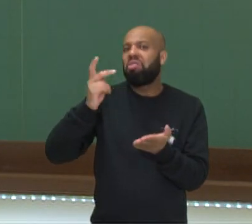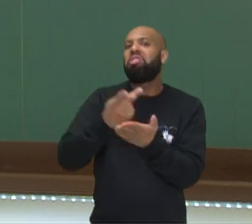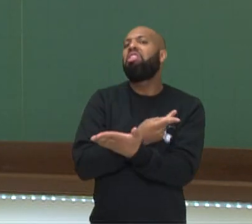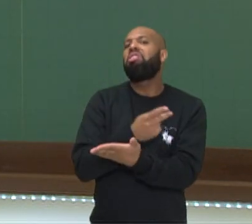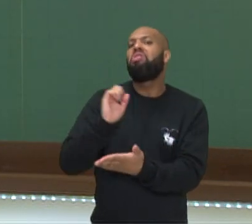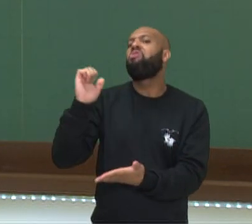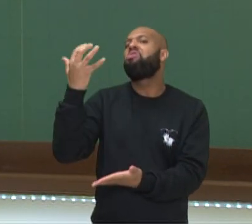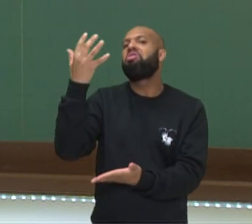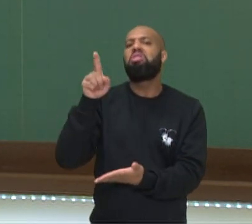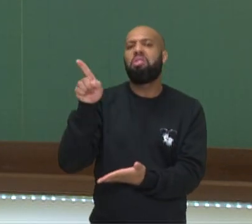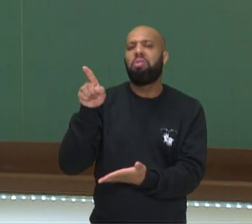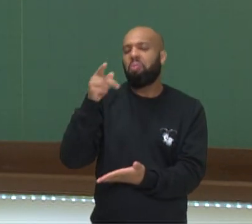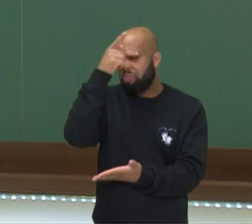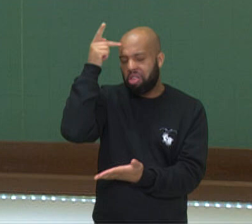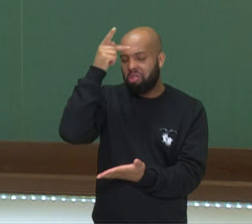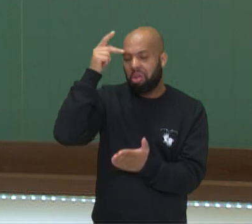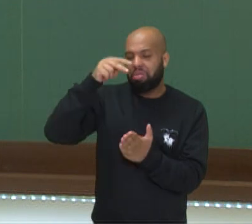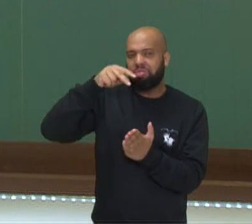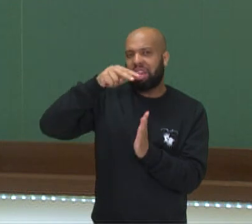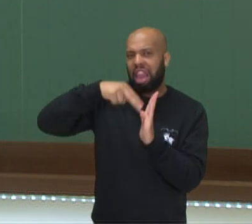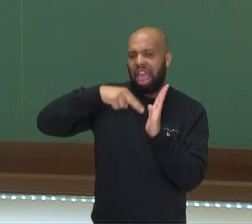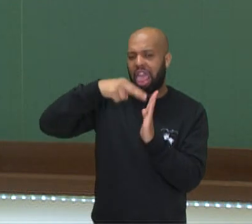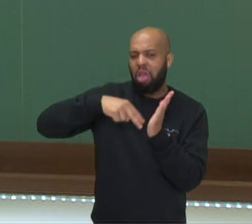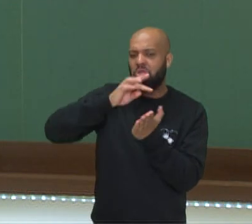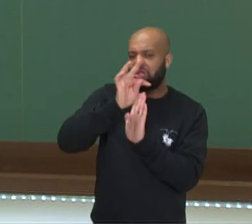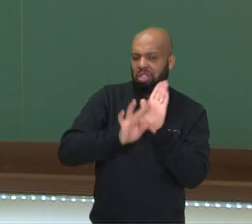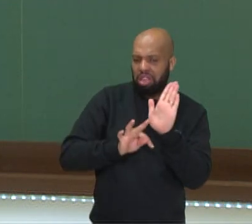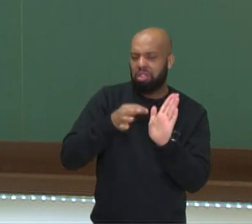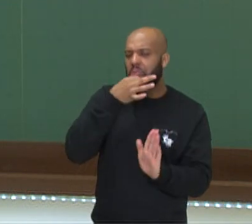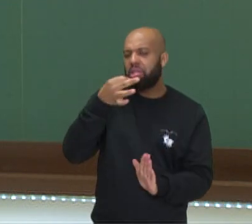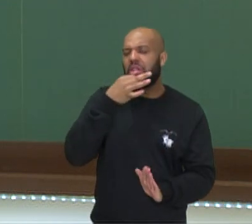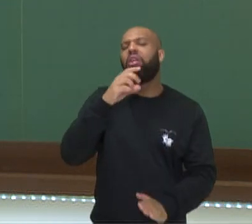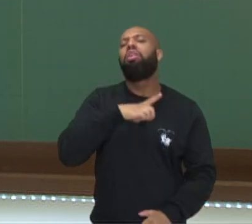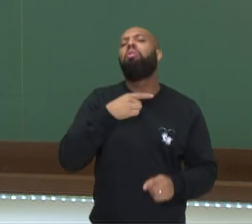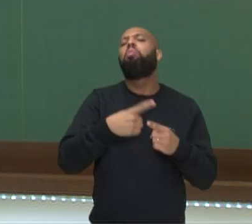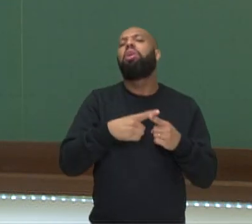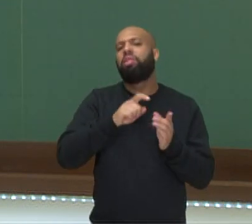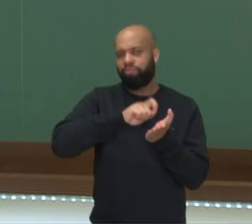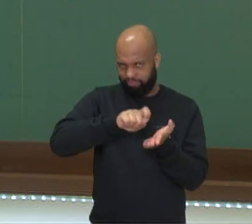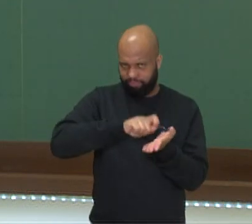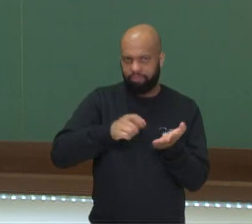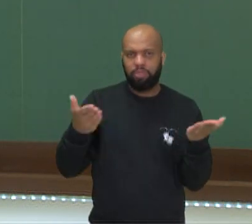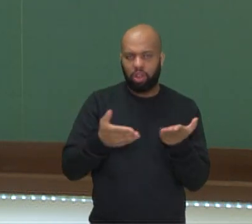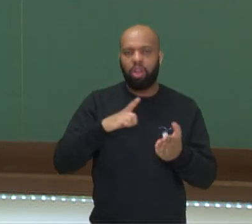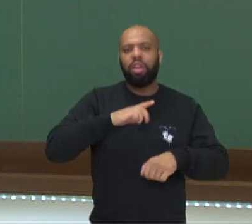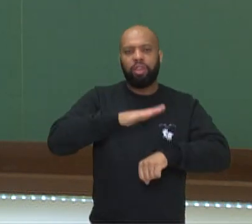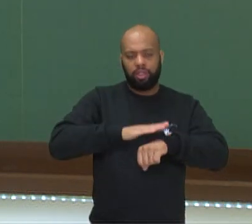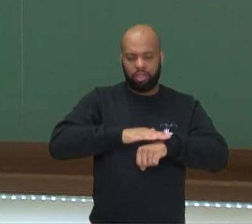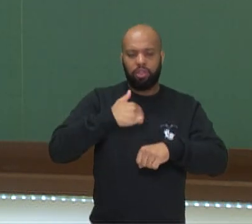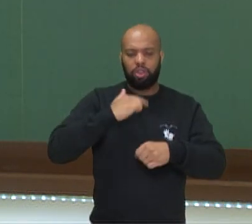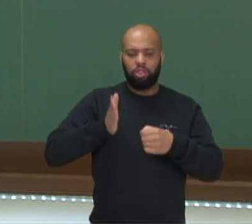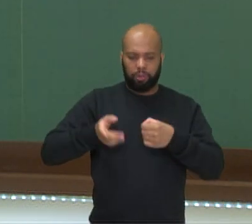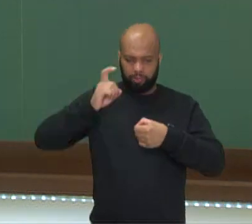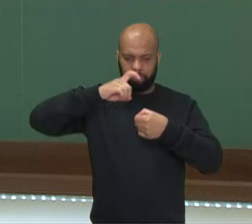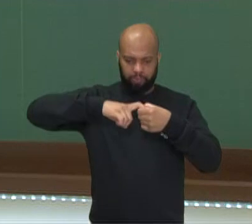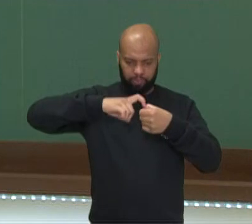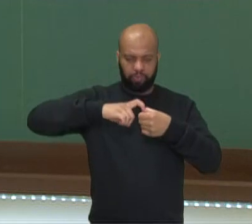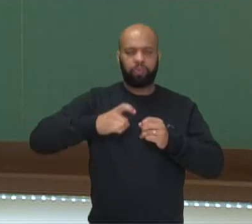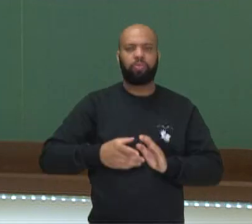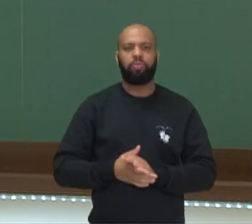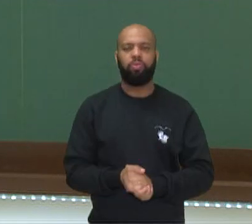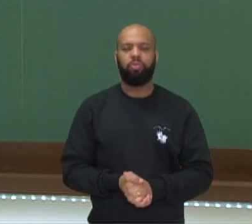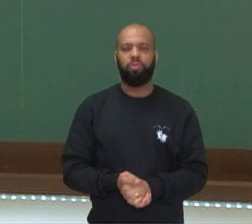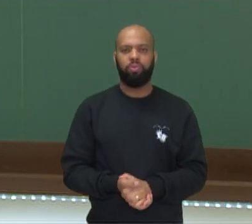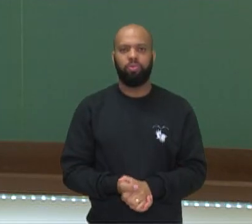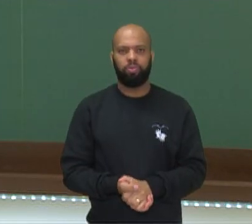que ele observou ali na matéria, que ele colocou essa opiniãozinha dele no final? Então, eu vou deixar um tempinho para vocês responderem